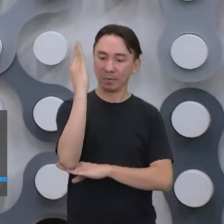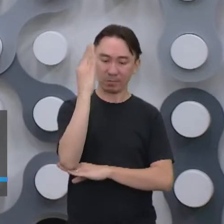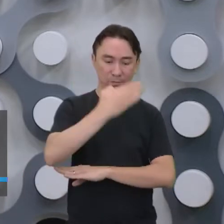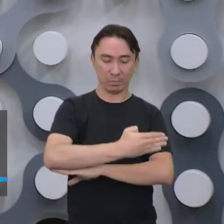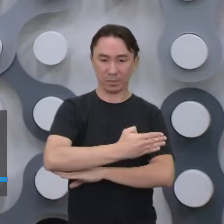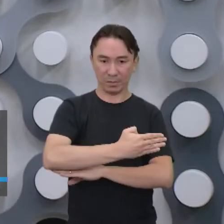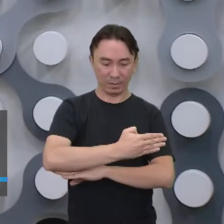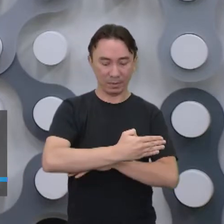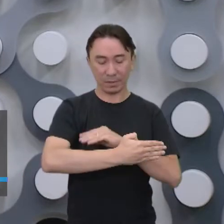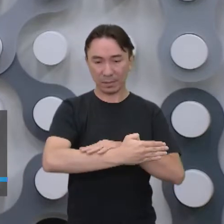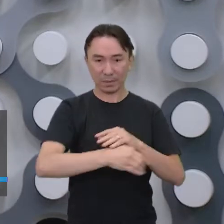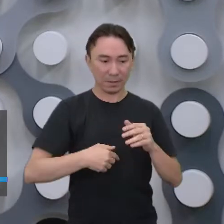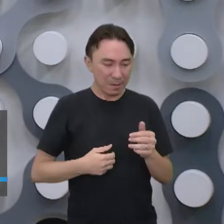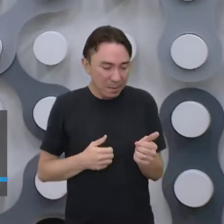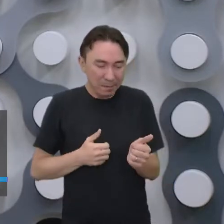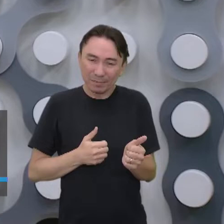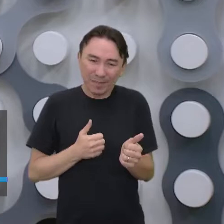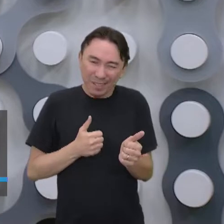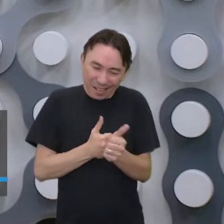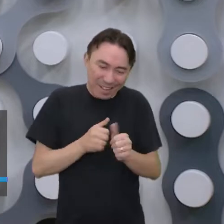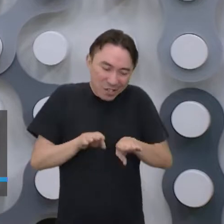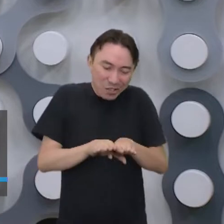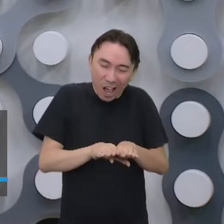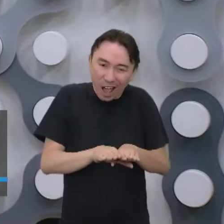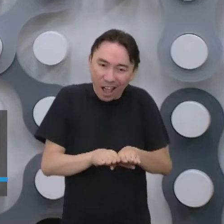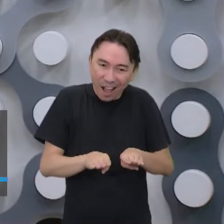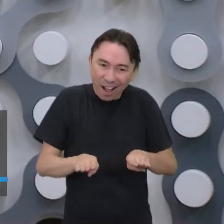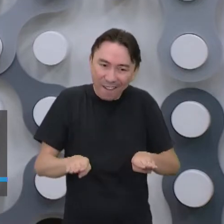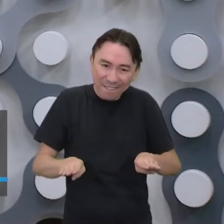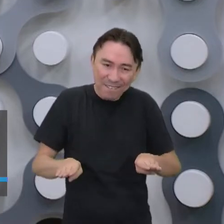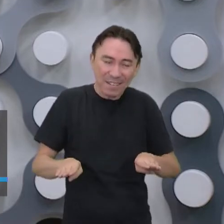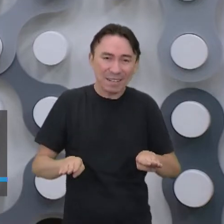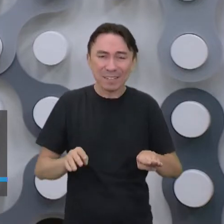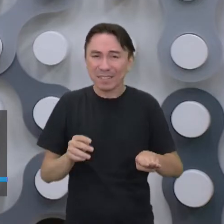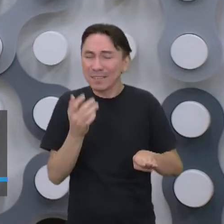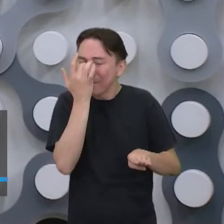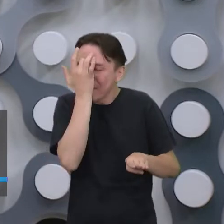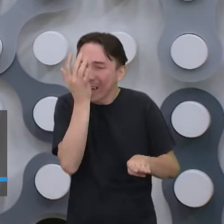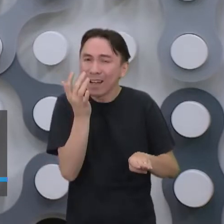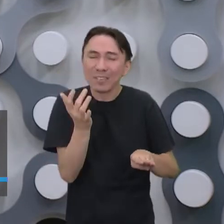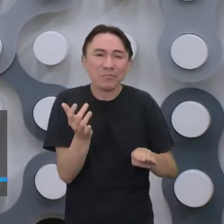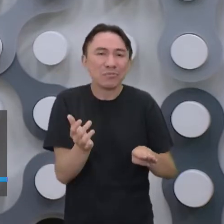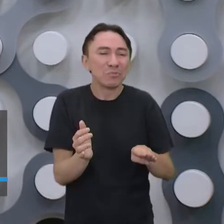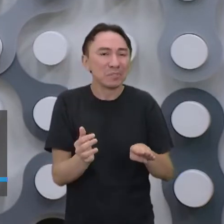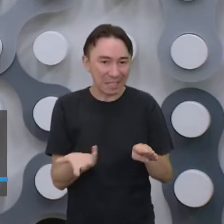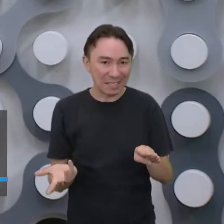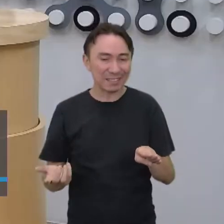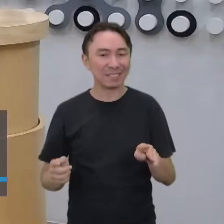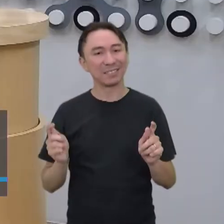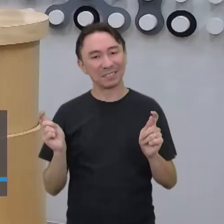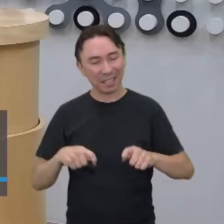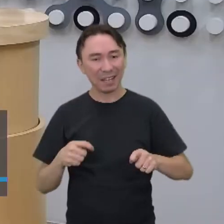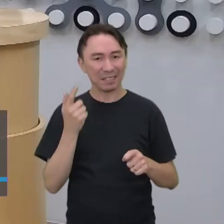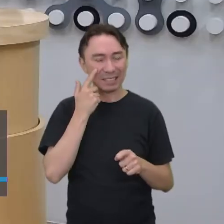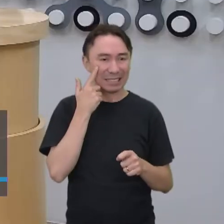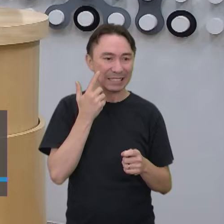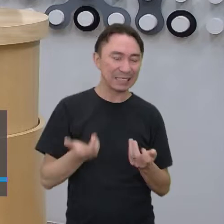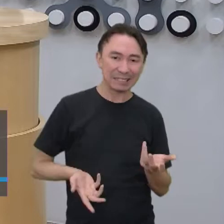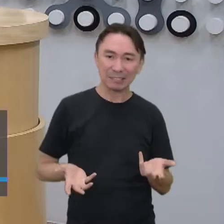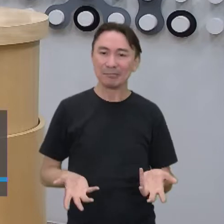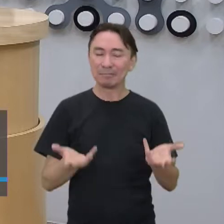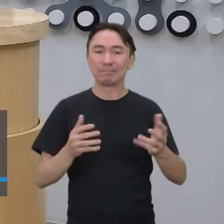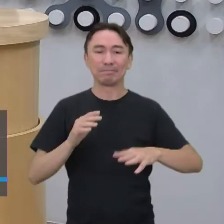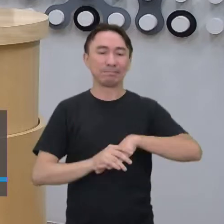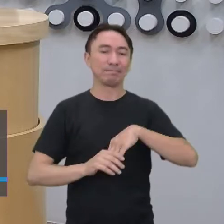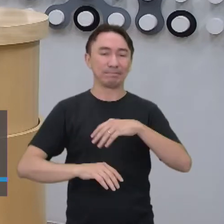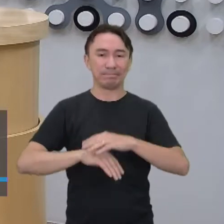estava muito próximo ao chão, mas o fato de eu ter colocado aquela dificuldadezinha já possibilita te tirar da